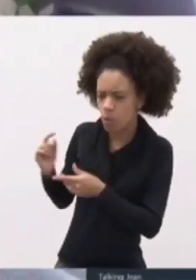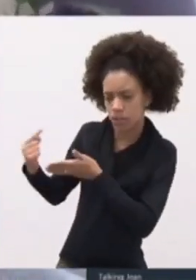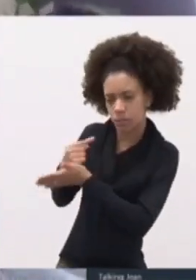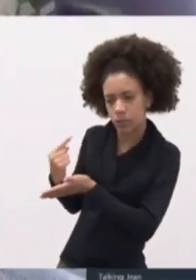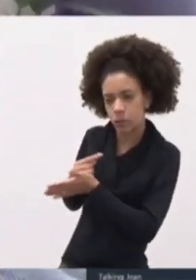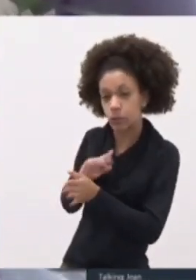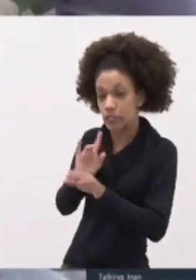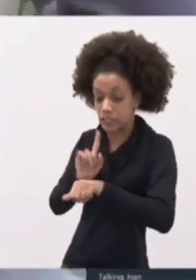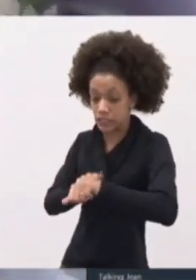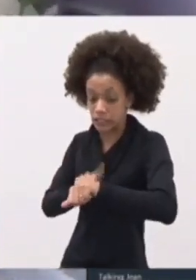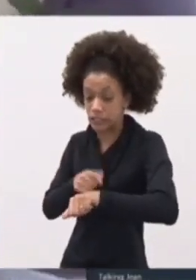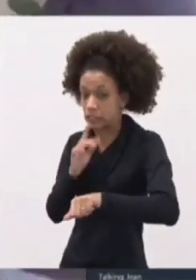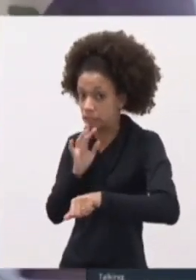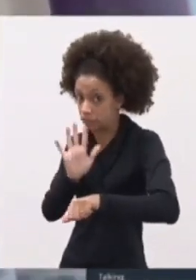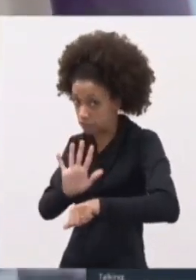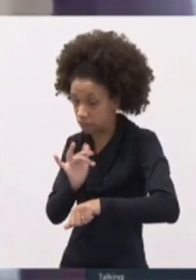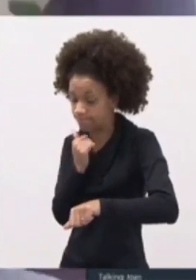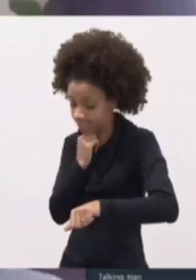que eu estou de tempo.